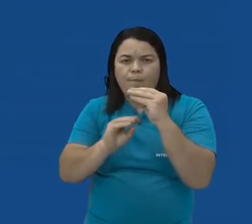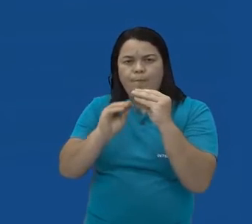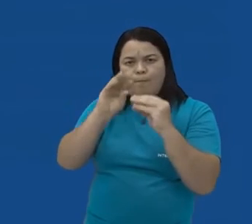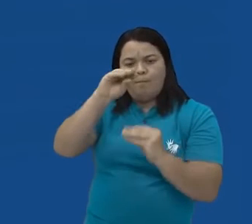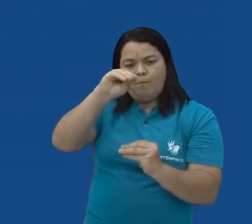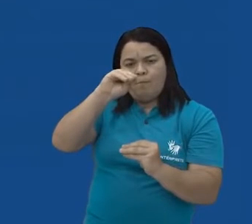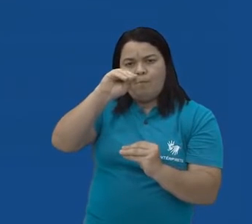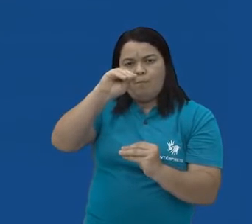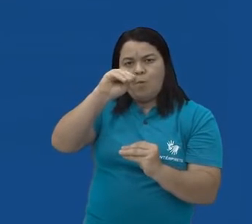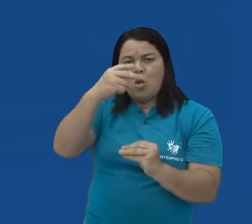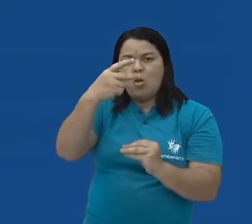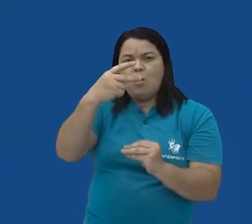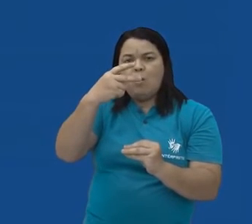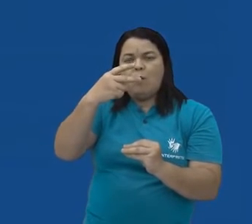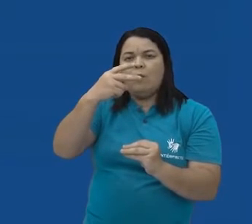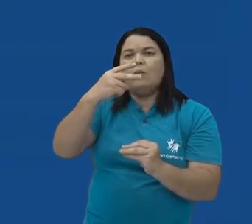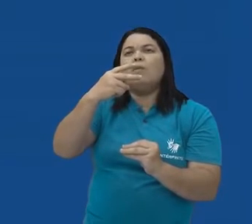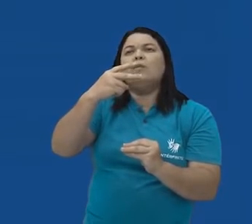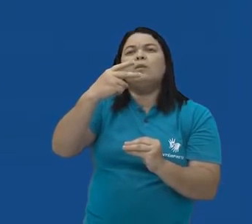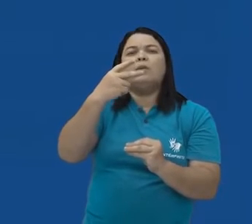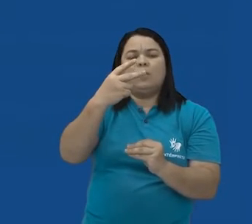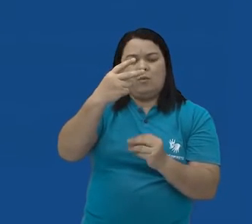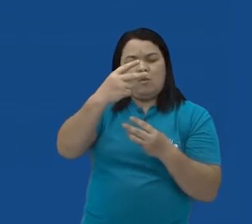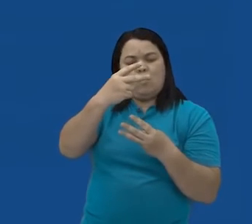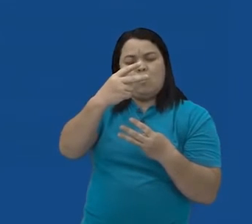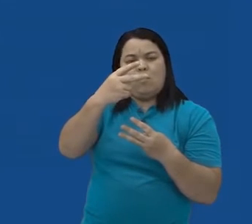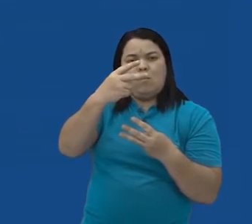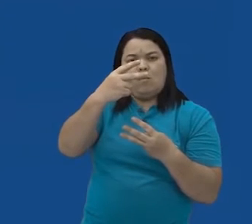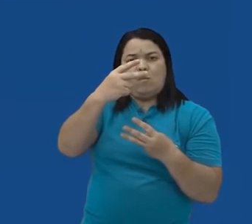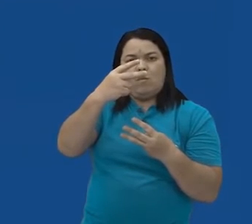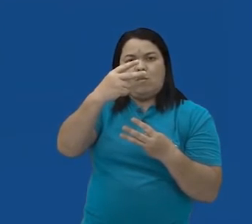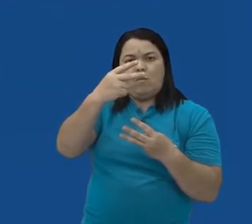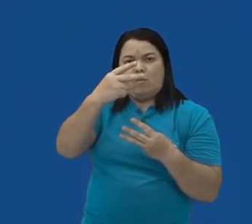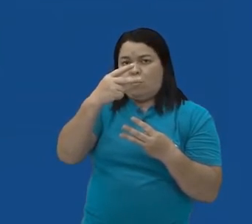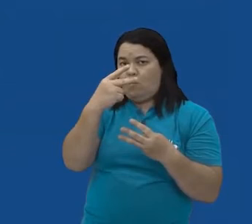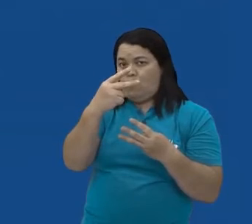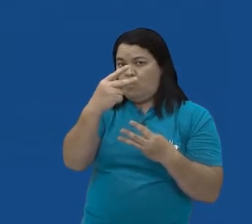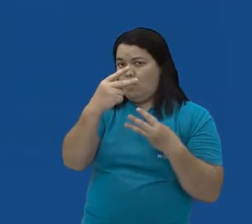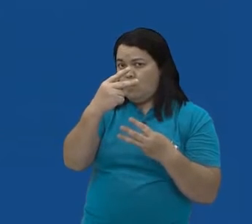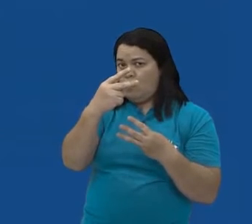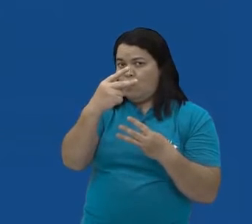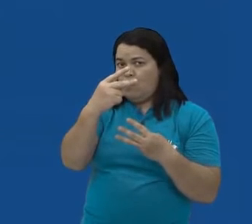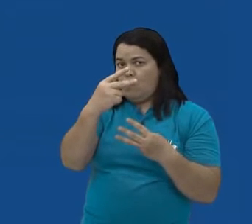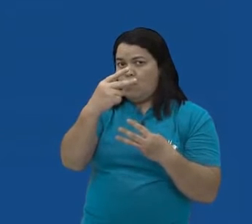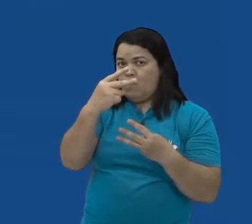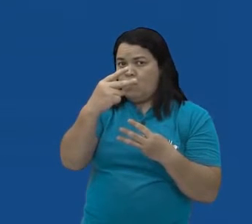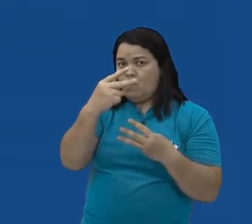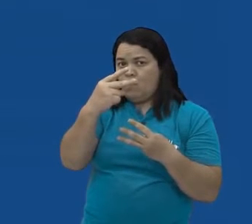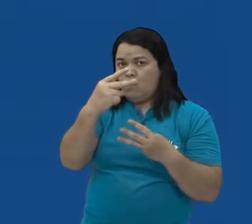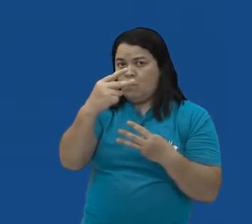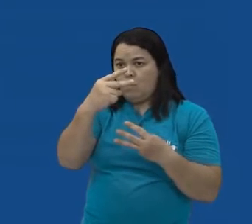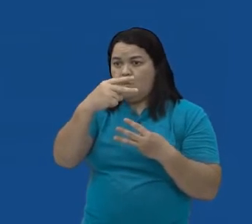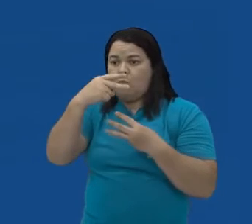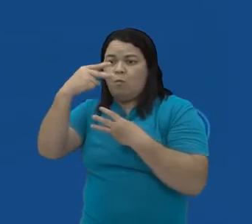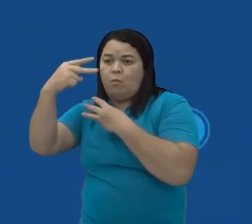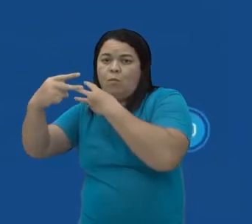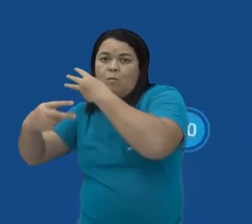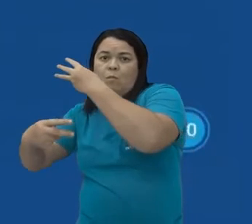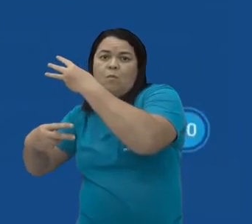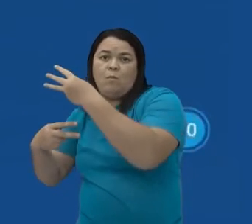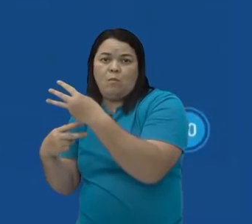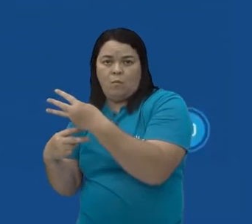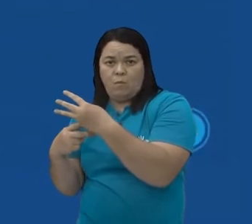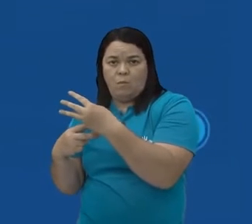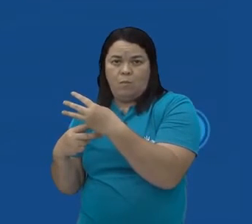base equivale a 2/3, tá? Nossa base aqui é 2/3, nós iremos, então, inverter